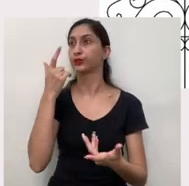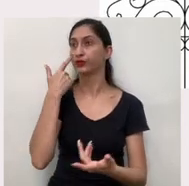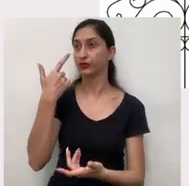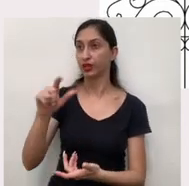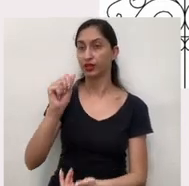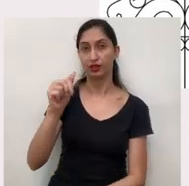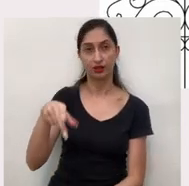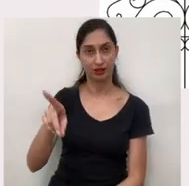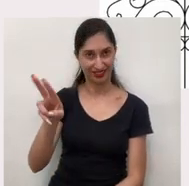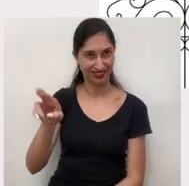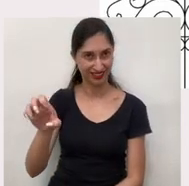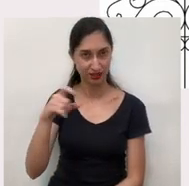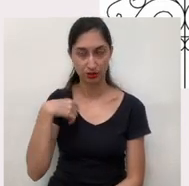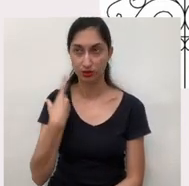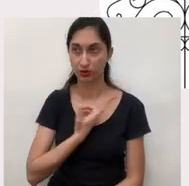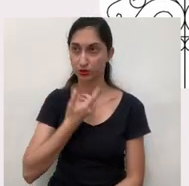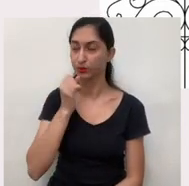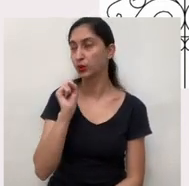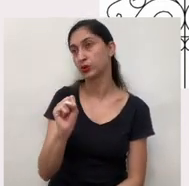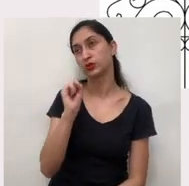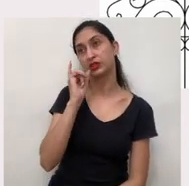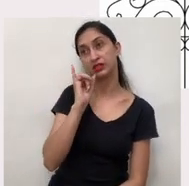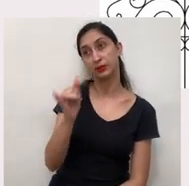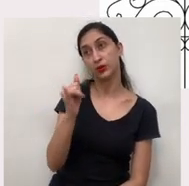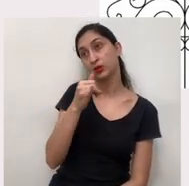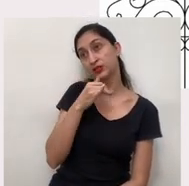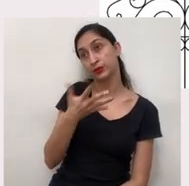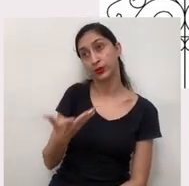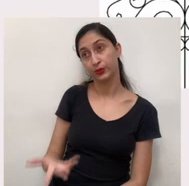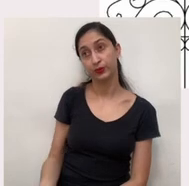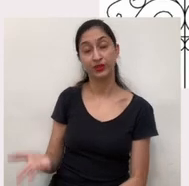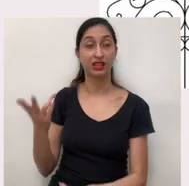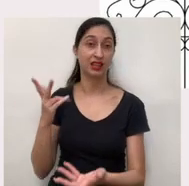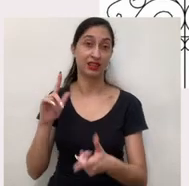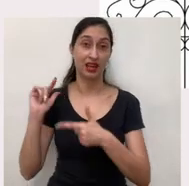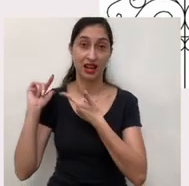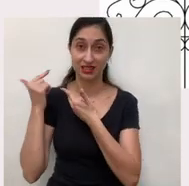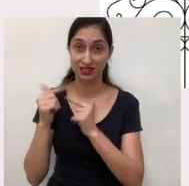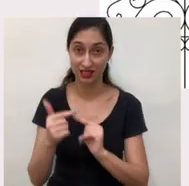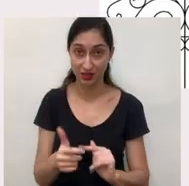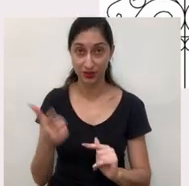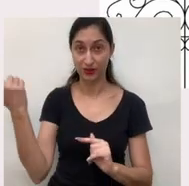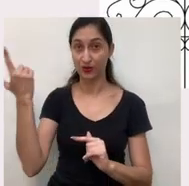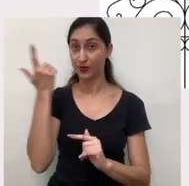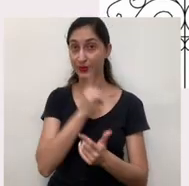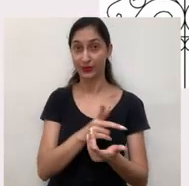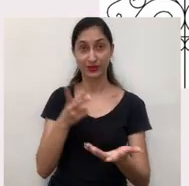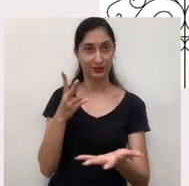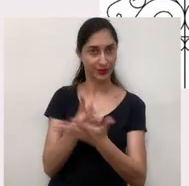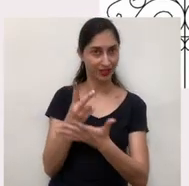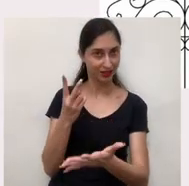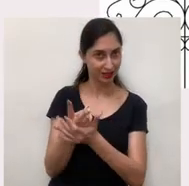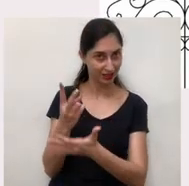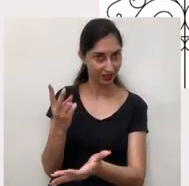é a tradição, né, abrindo um parênteses, né, vamos lá, para se manter a tradição da